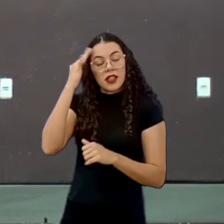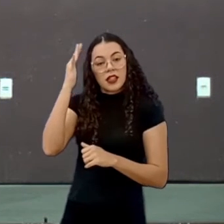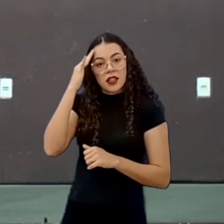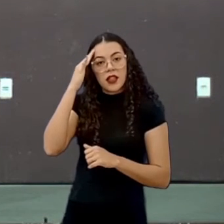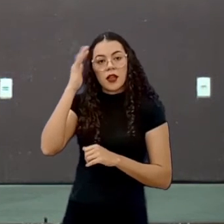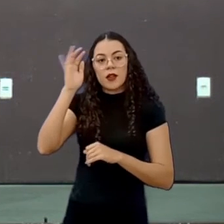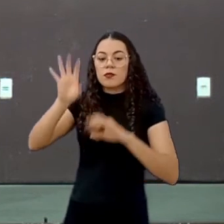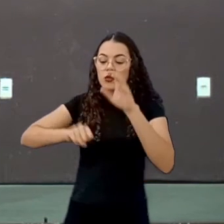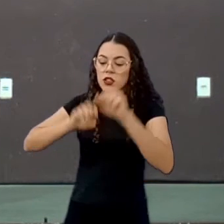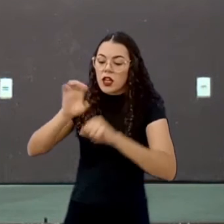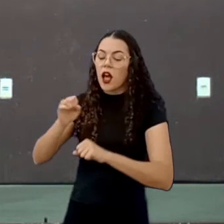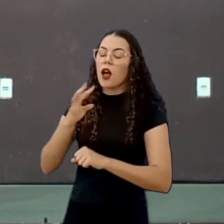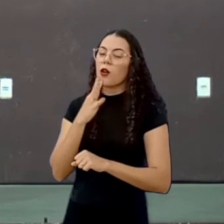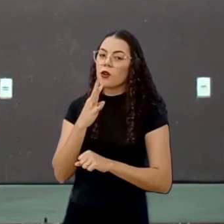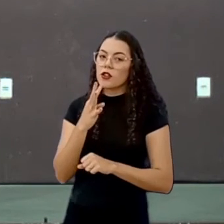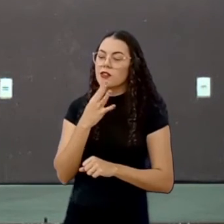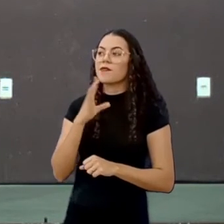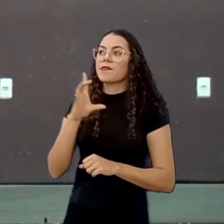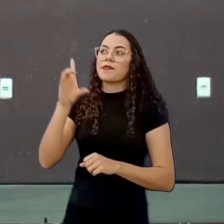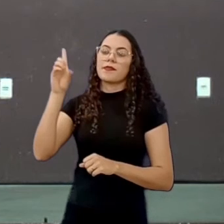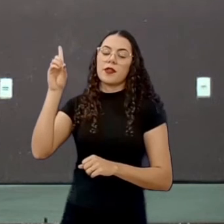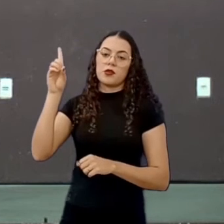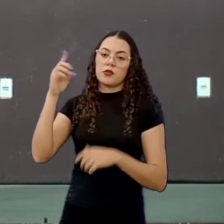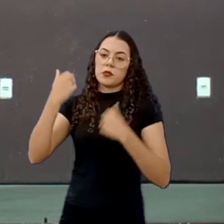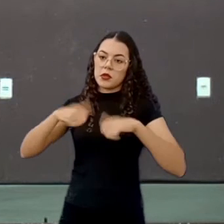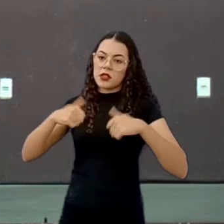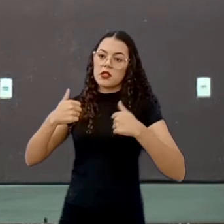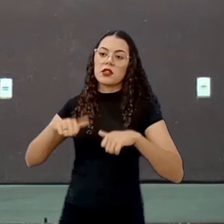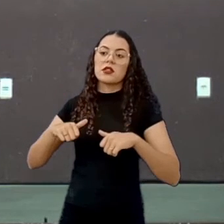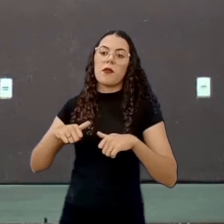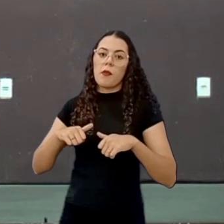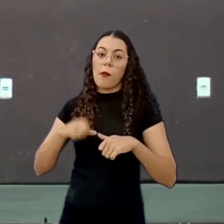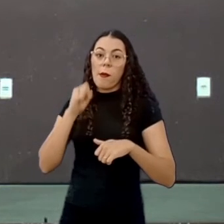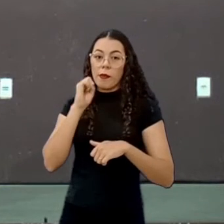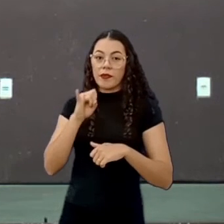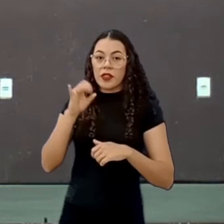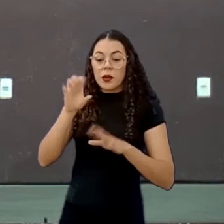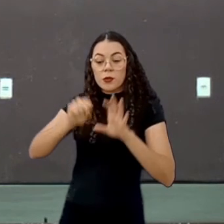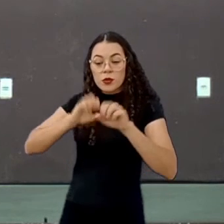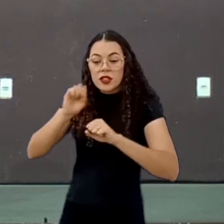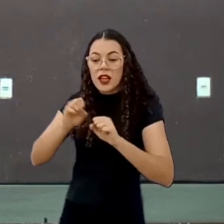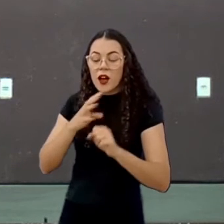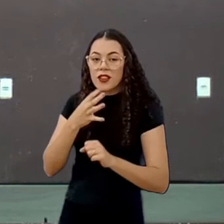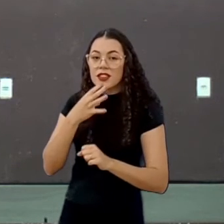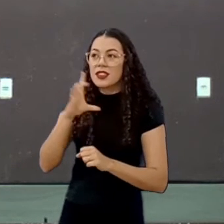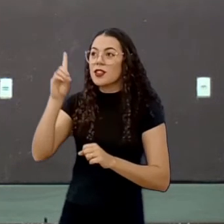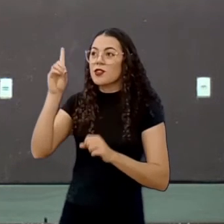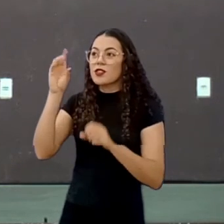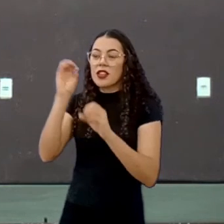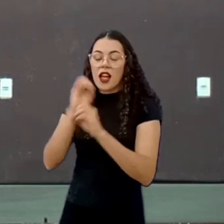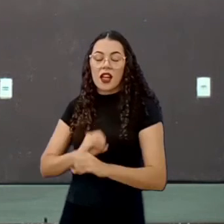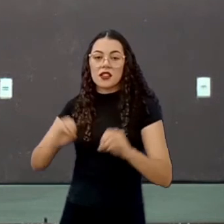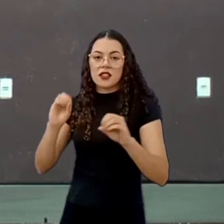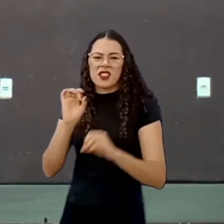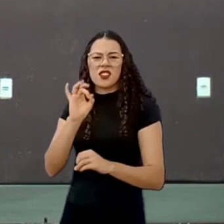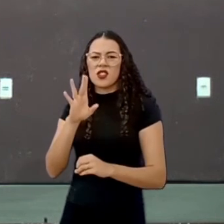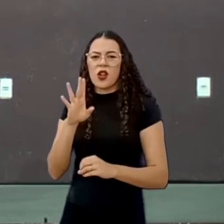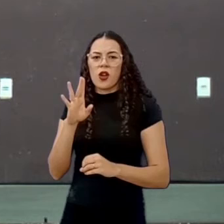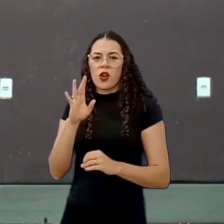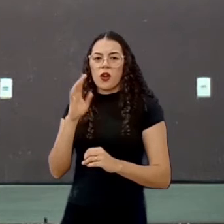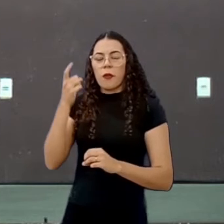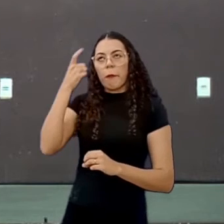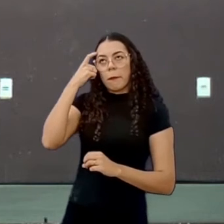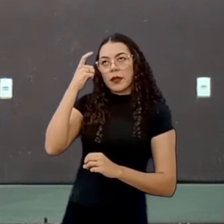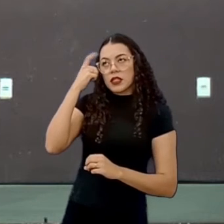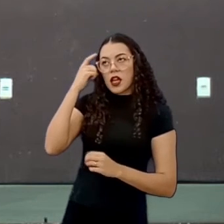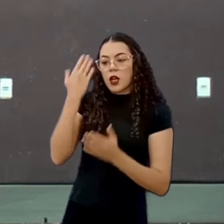buscar conhecer a Deus. Se você não busca conhecer a Deus, e aqui eu não estou falando apenas de intelecto, de